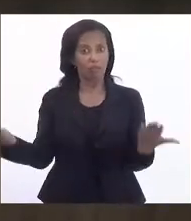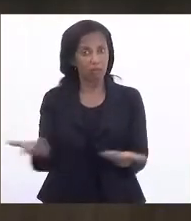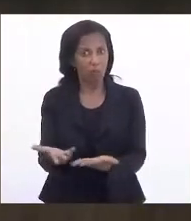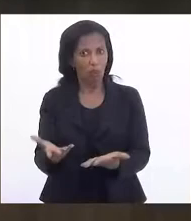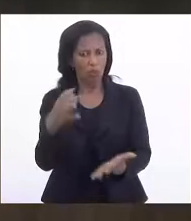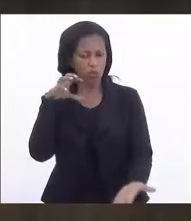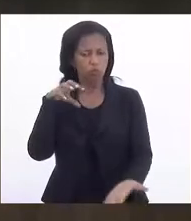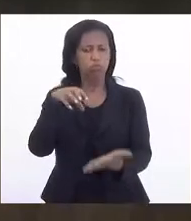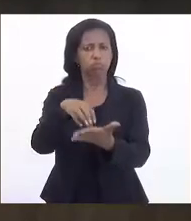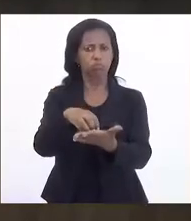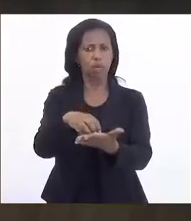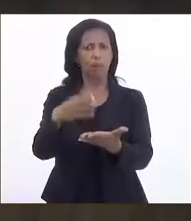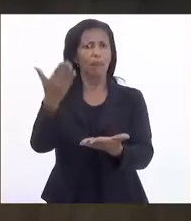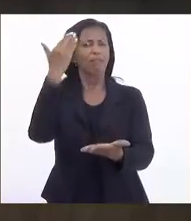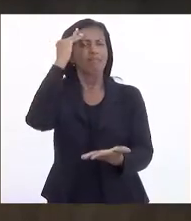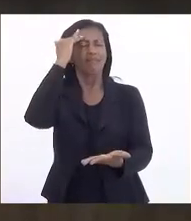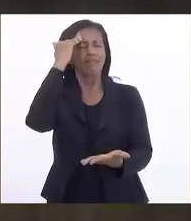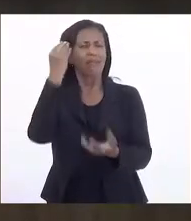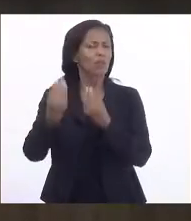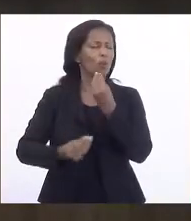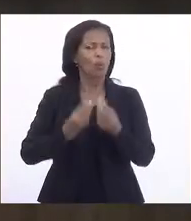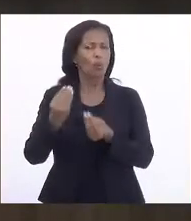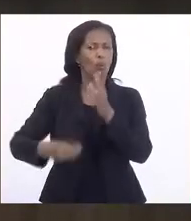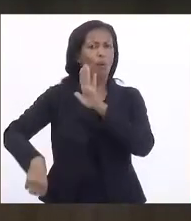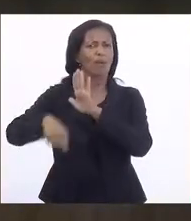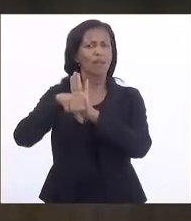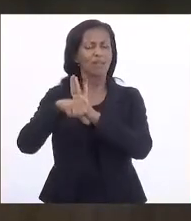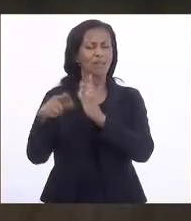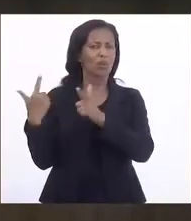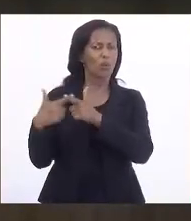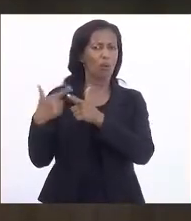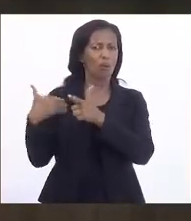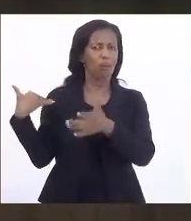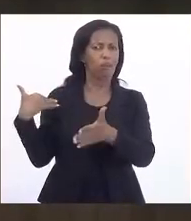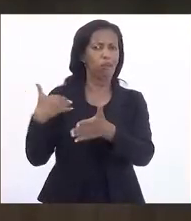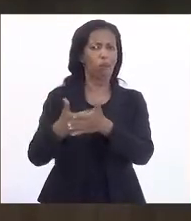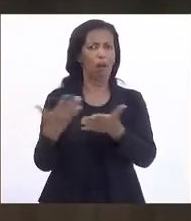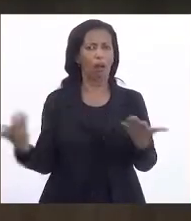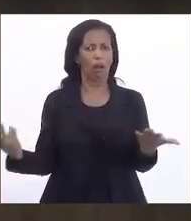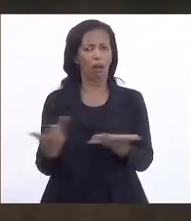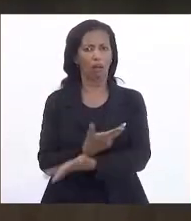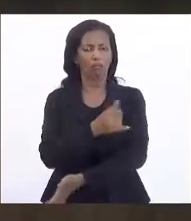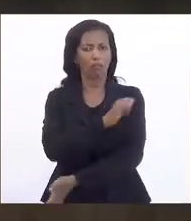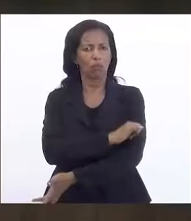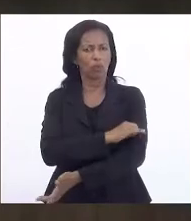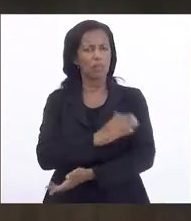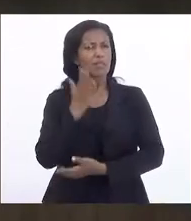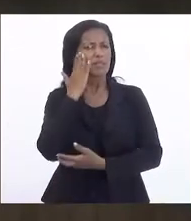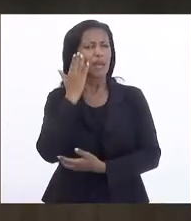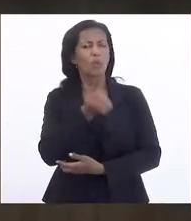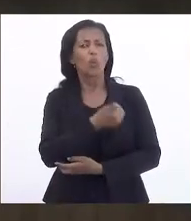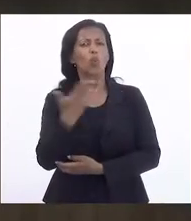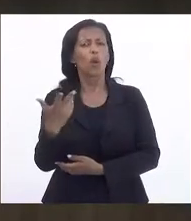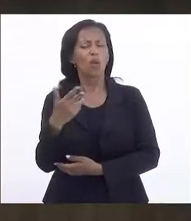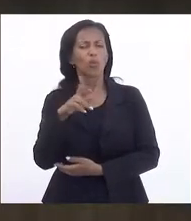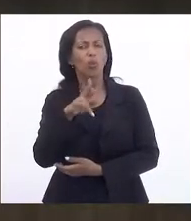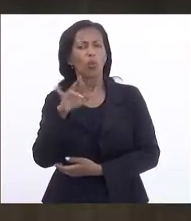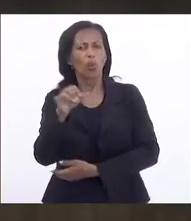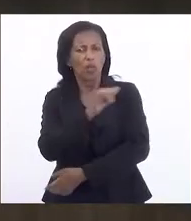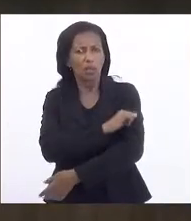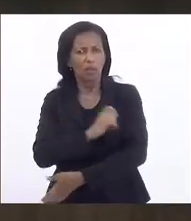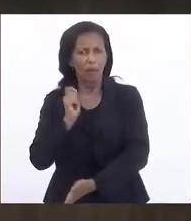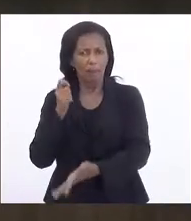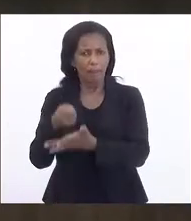central para a gente entender a crise que o Rio de Janeiro passa vossa excelência Tia Ju sabe quanto o estado do Rio Janeiro vai pagar esse ano